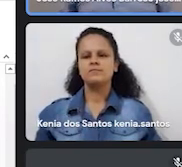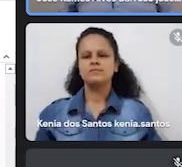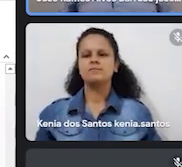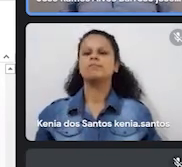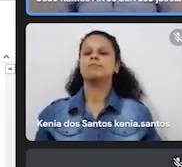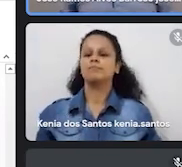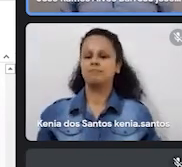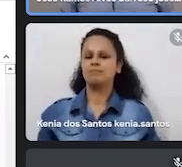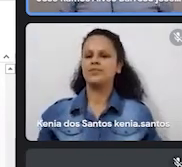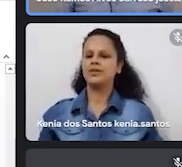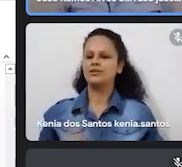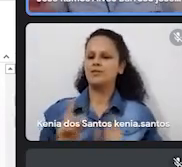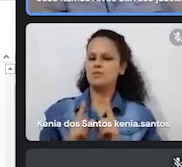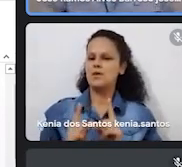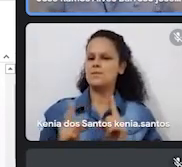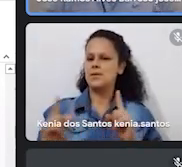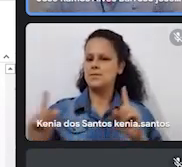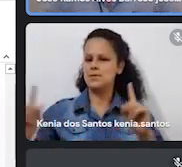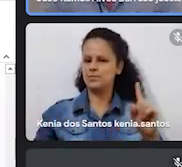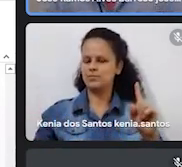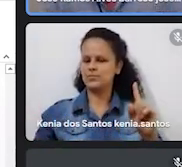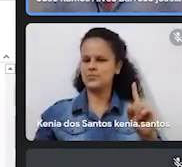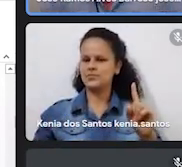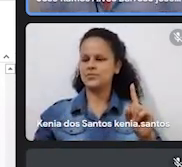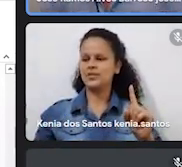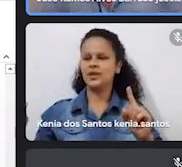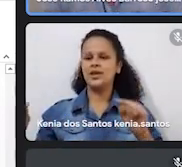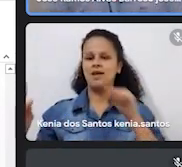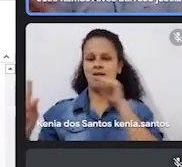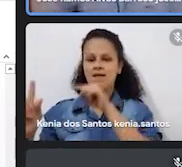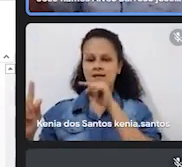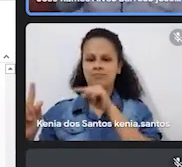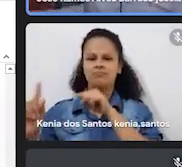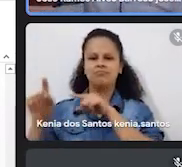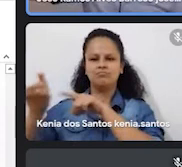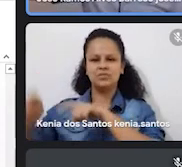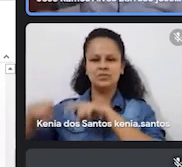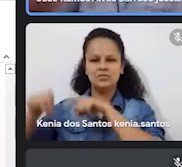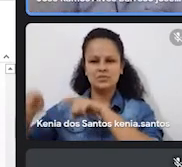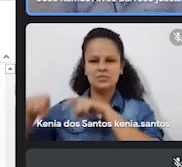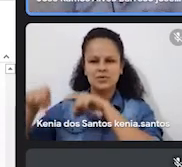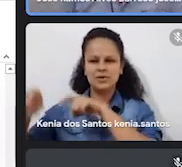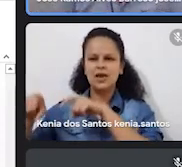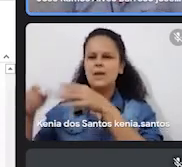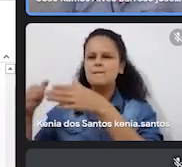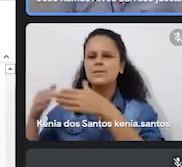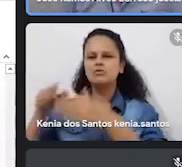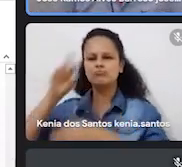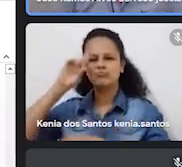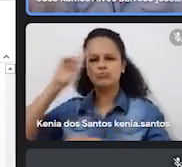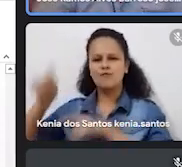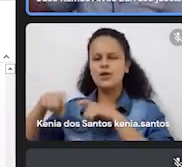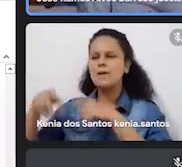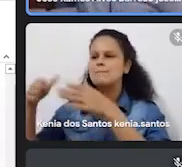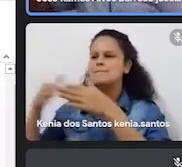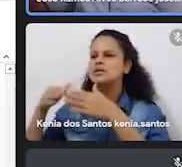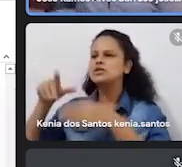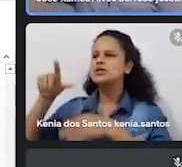Assim eles fizeram. Ficou o cara lá, a fazenda lá de lado, né? Pediu o dono da fazenda para ligar a lâmpada,